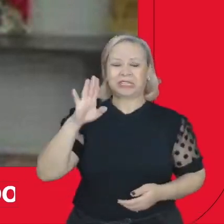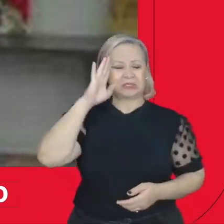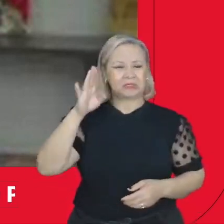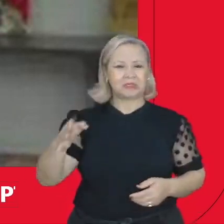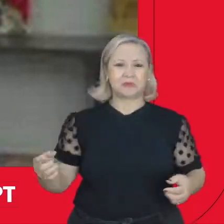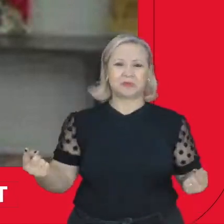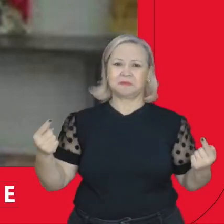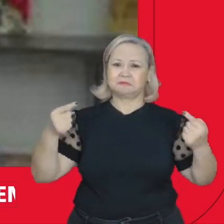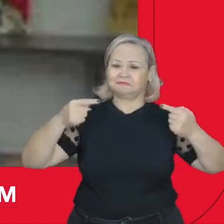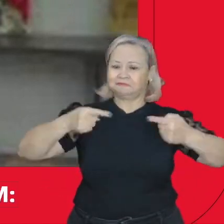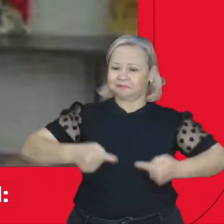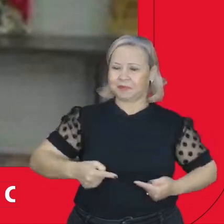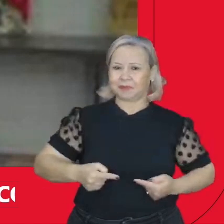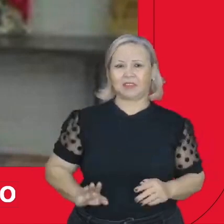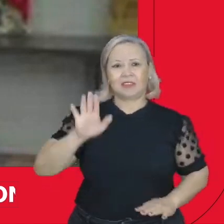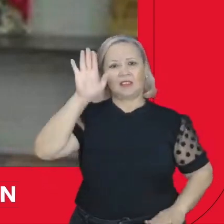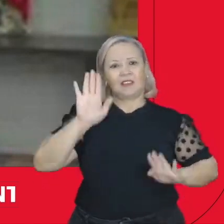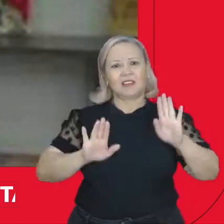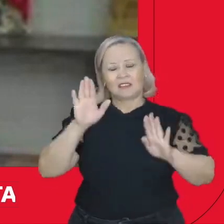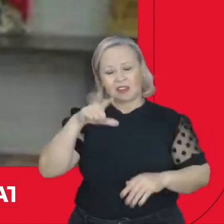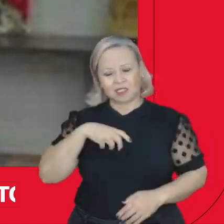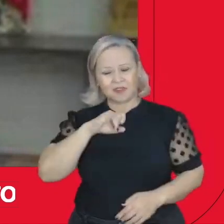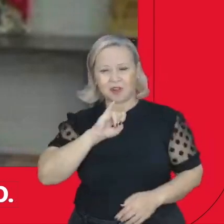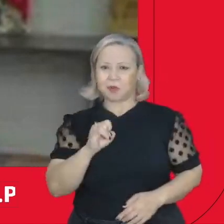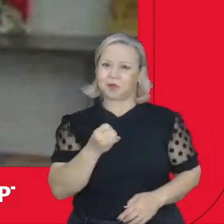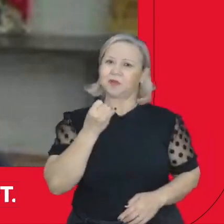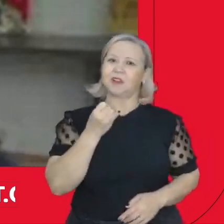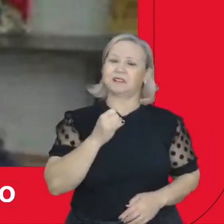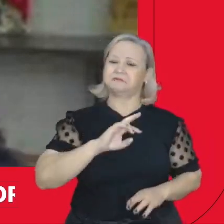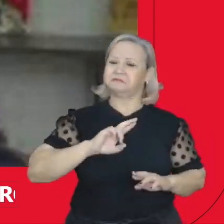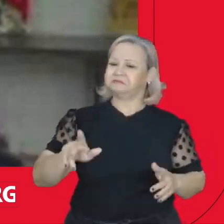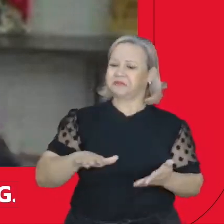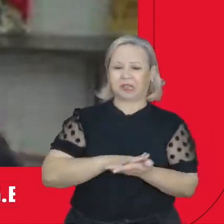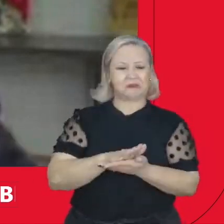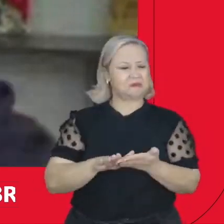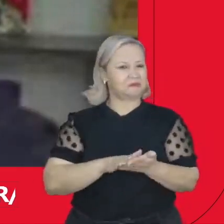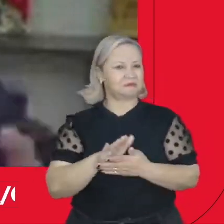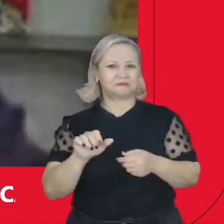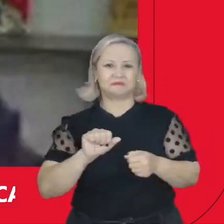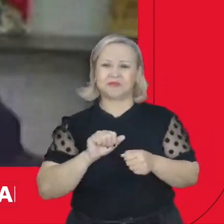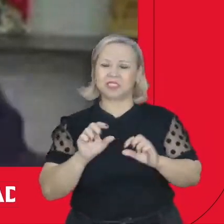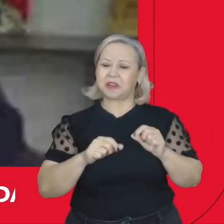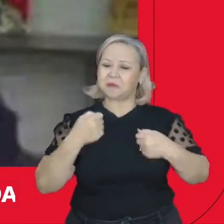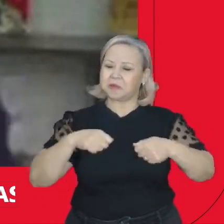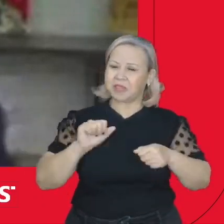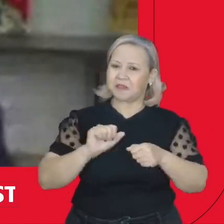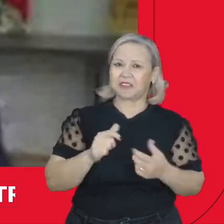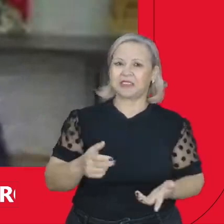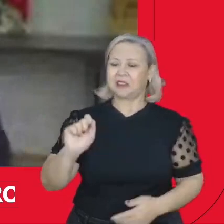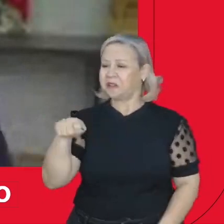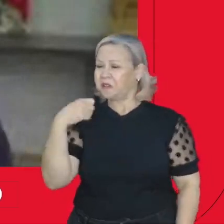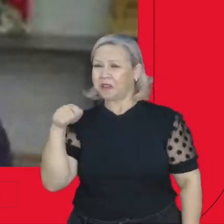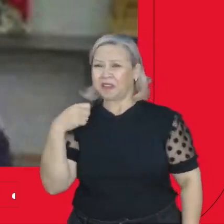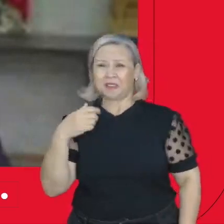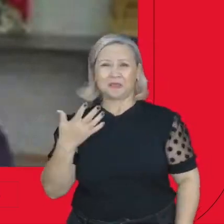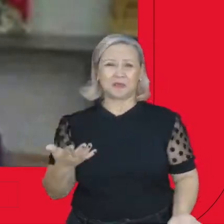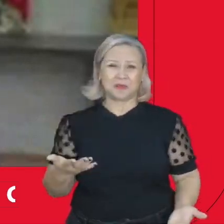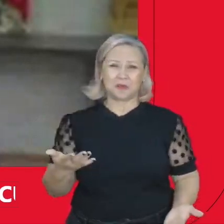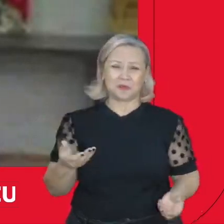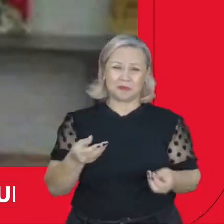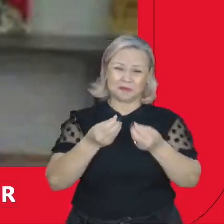Dutra, nosso ex-governador, que há de ser eleito senador da República. Essa tem sido a nossa caminhada, estamos numa intensa